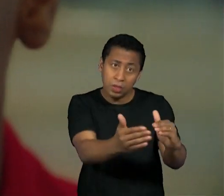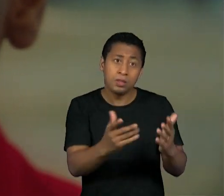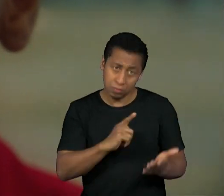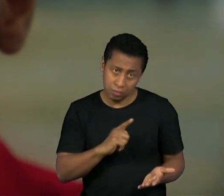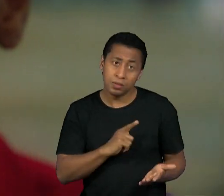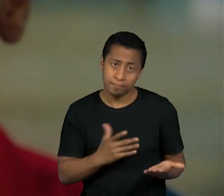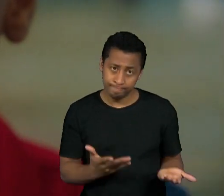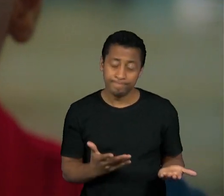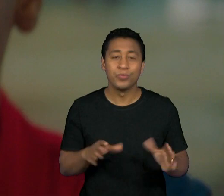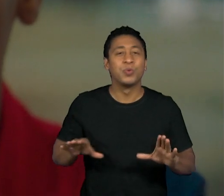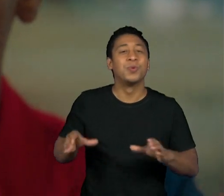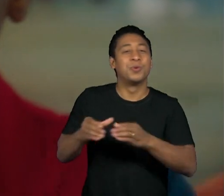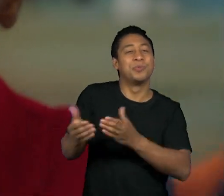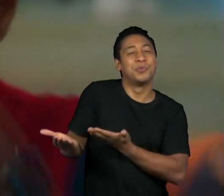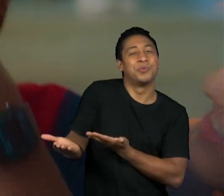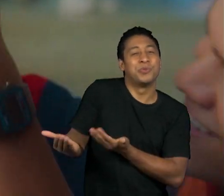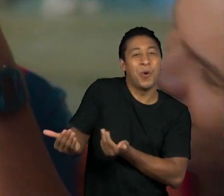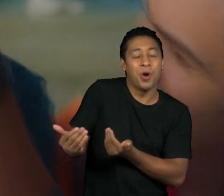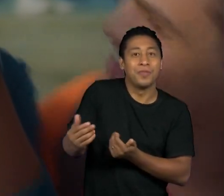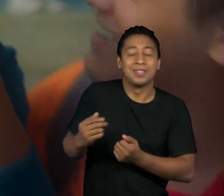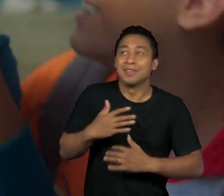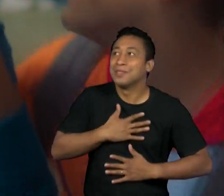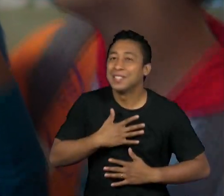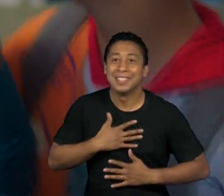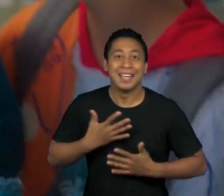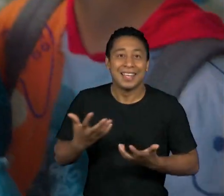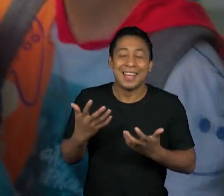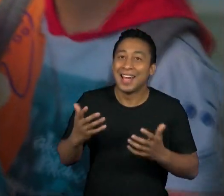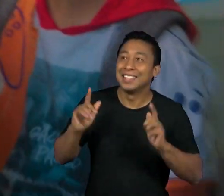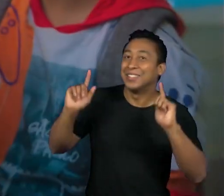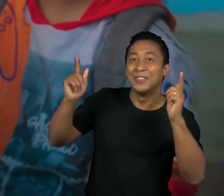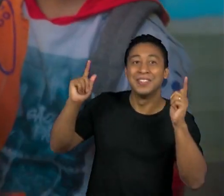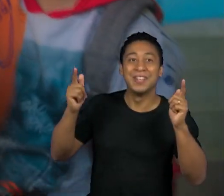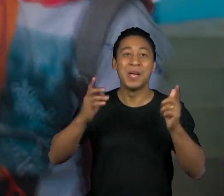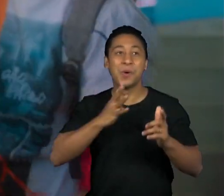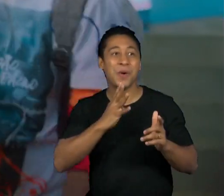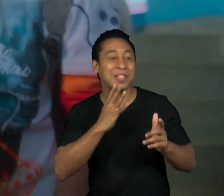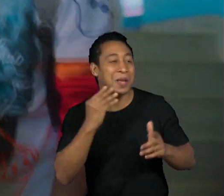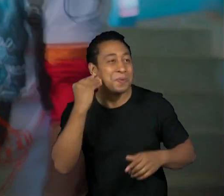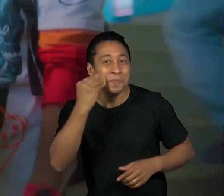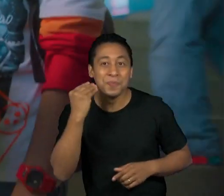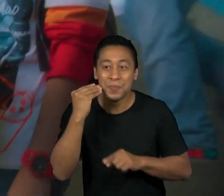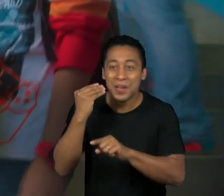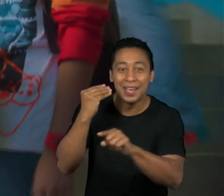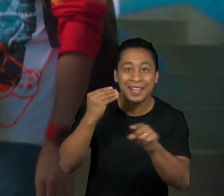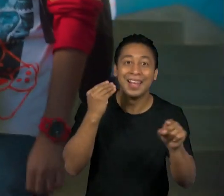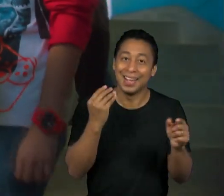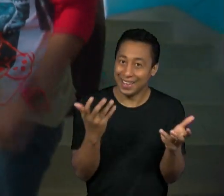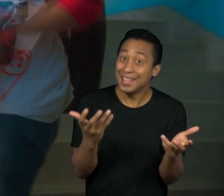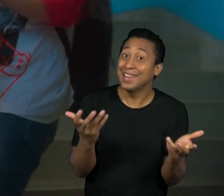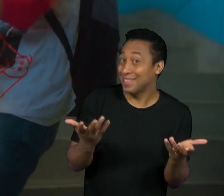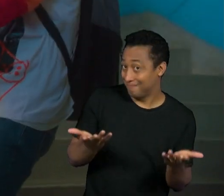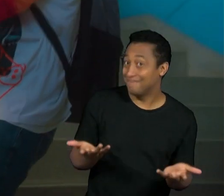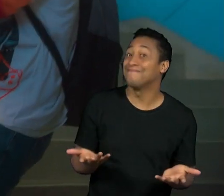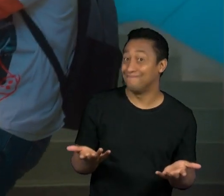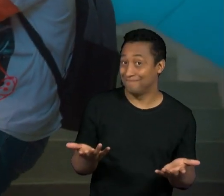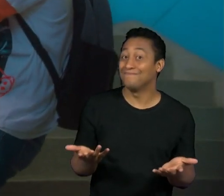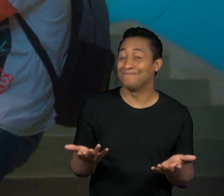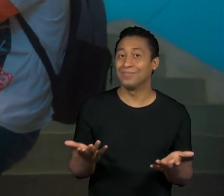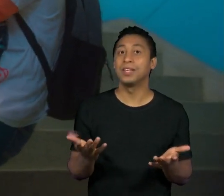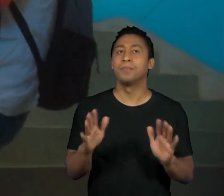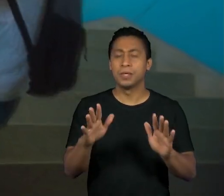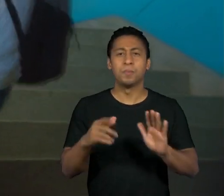tem muita energia, quer se divertir, quer se conhecer, quer experimentar e